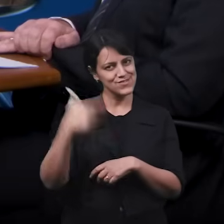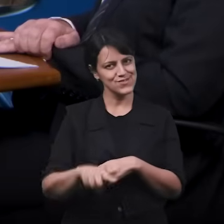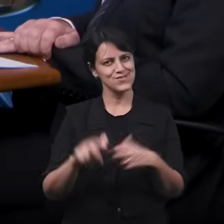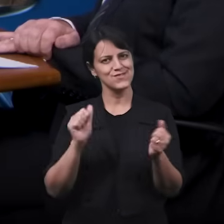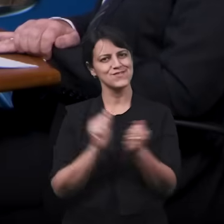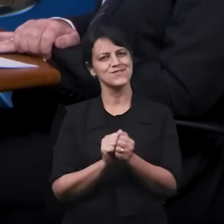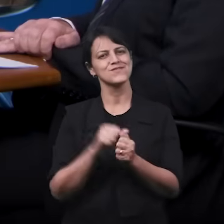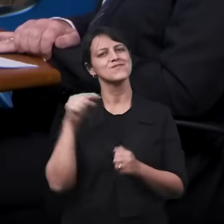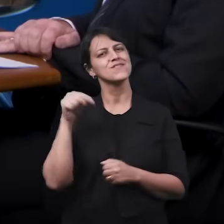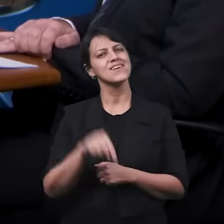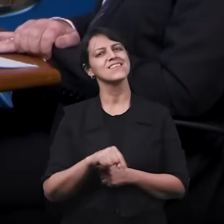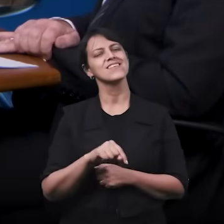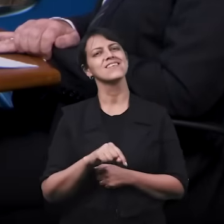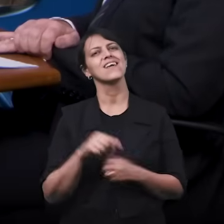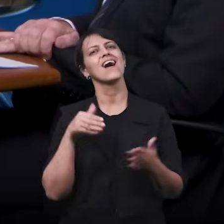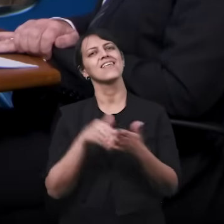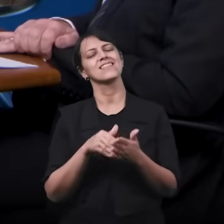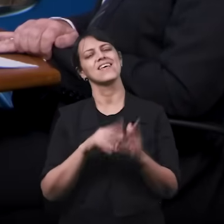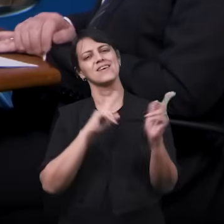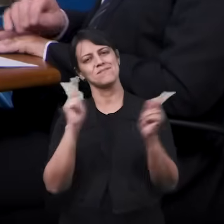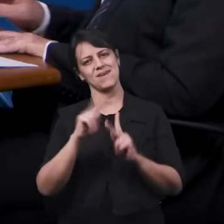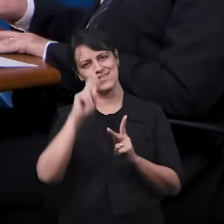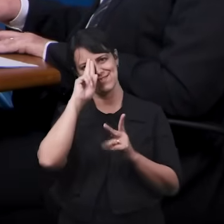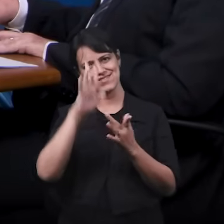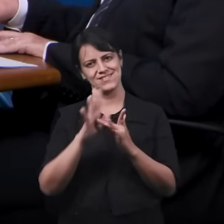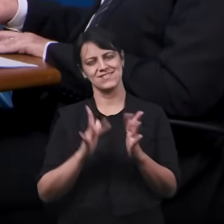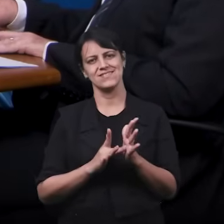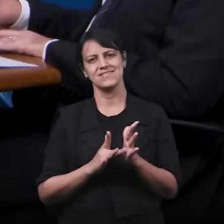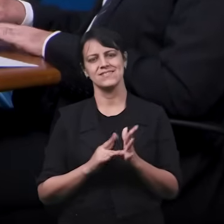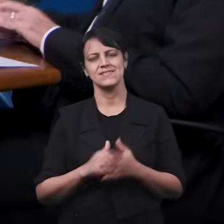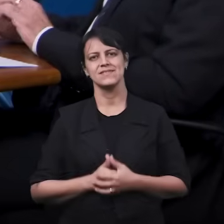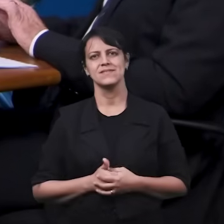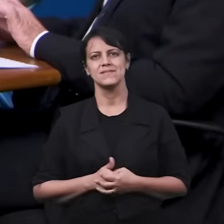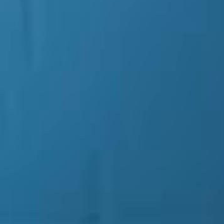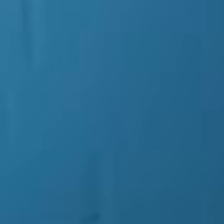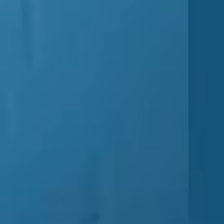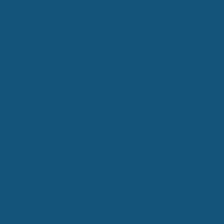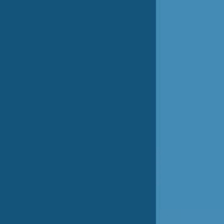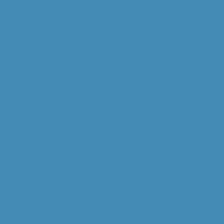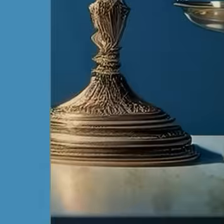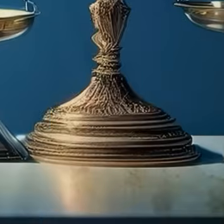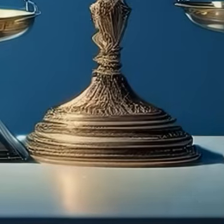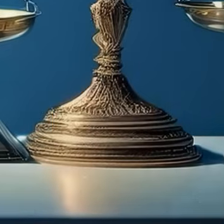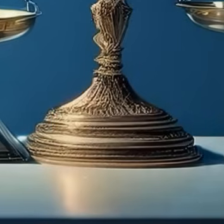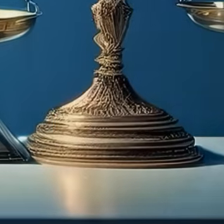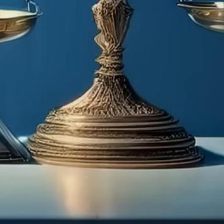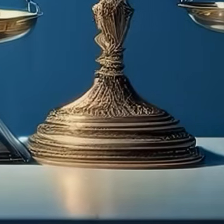próxima oportunidade estaremos juntos novamente e até lá com a paz do Senhor Jesus.